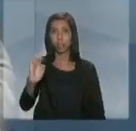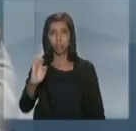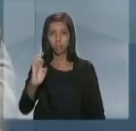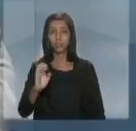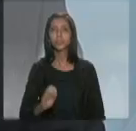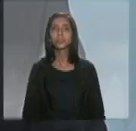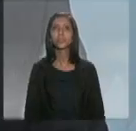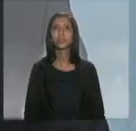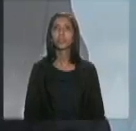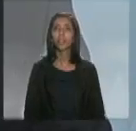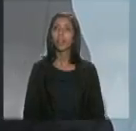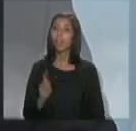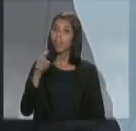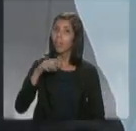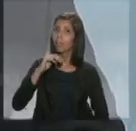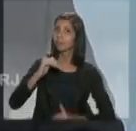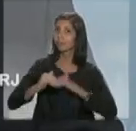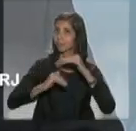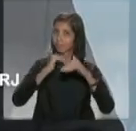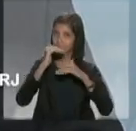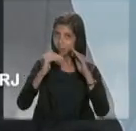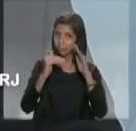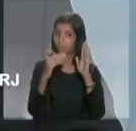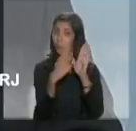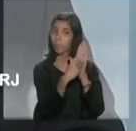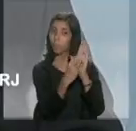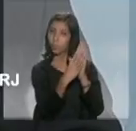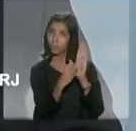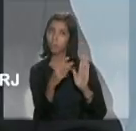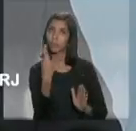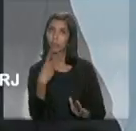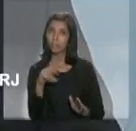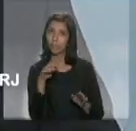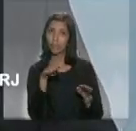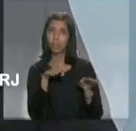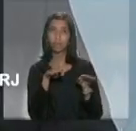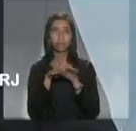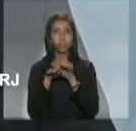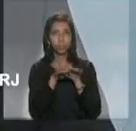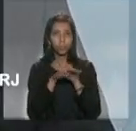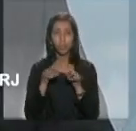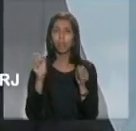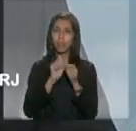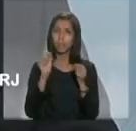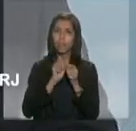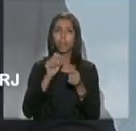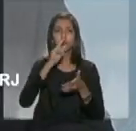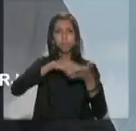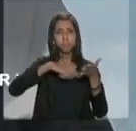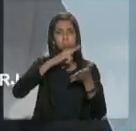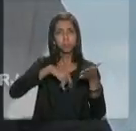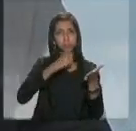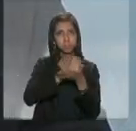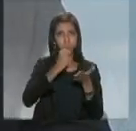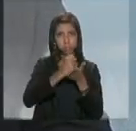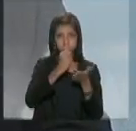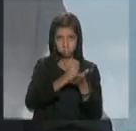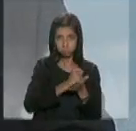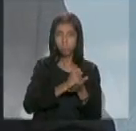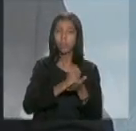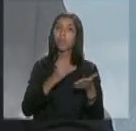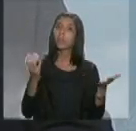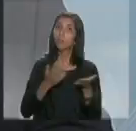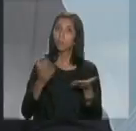TCE? A gente está numa evolução. Na verdade, a gente está saindo do modelo de auditoria tradicional, onde a gente já fazia análise de documento e atos de